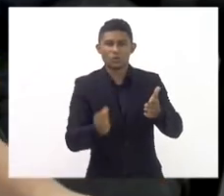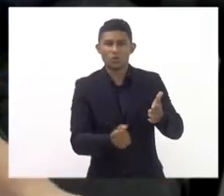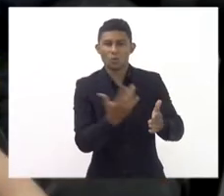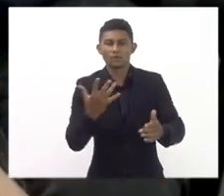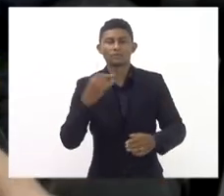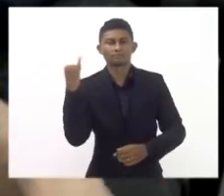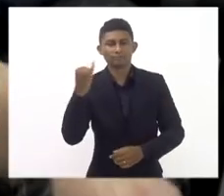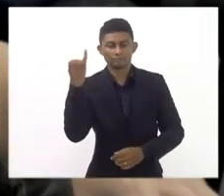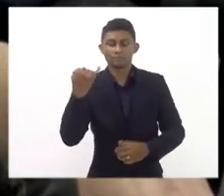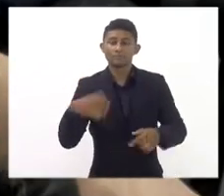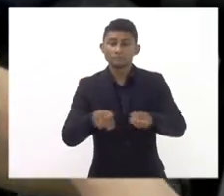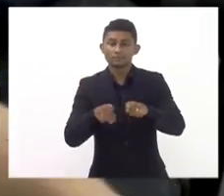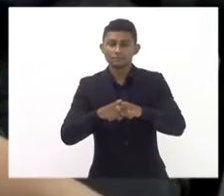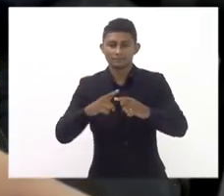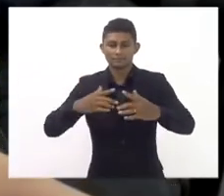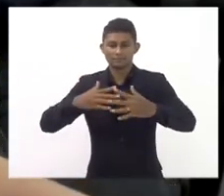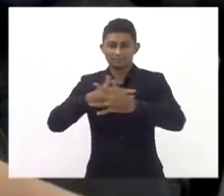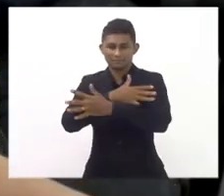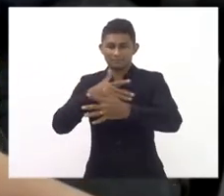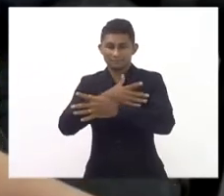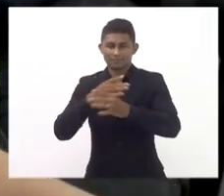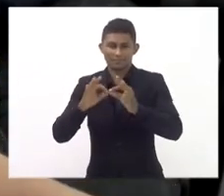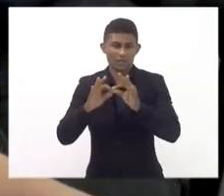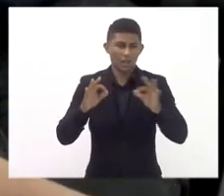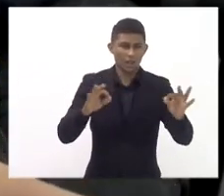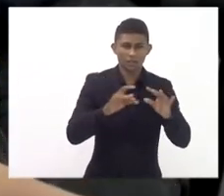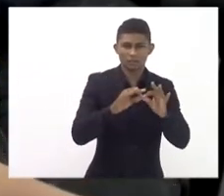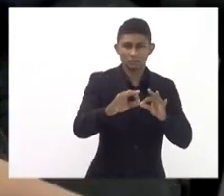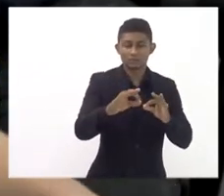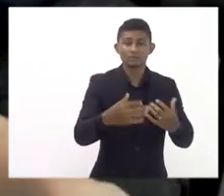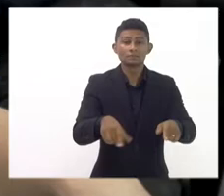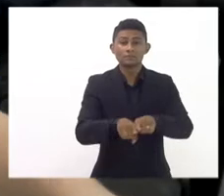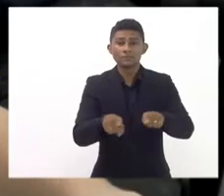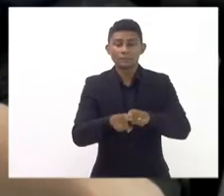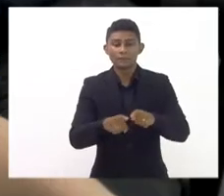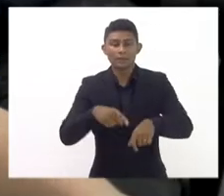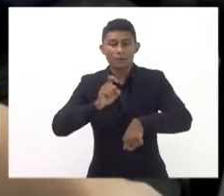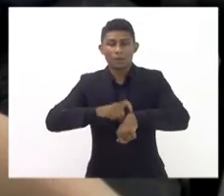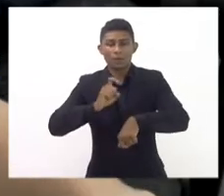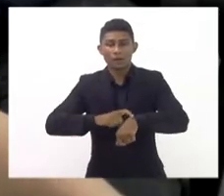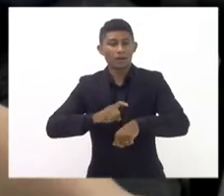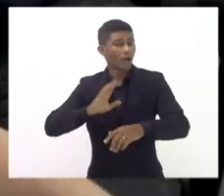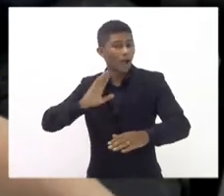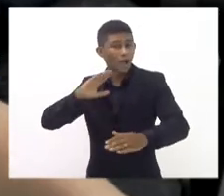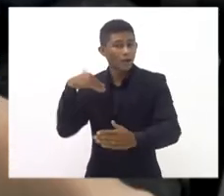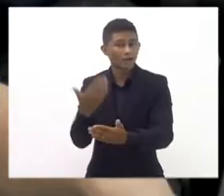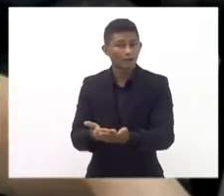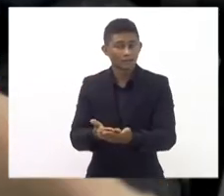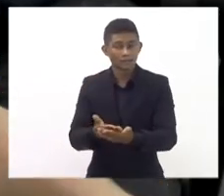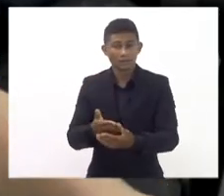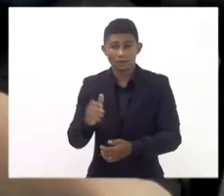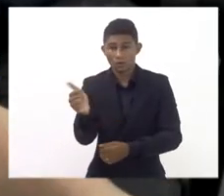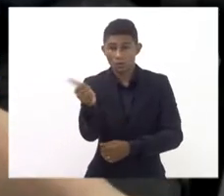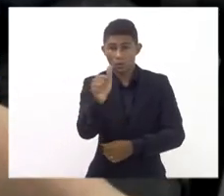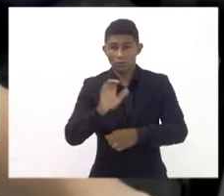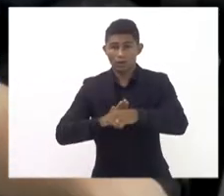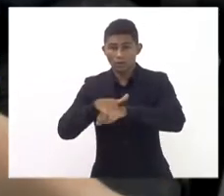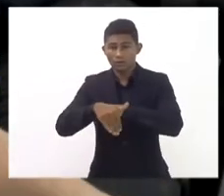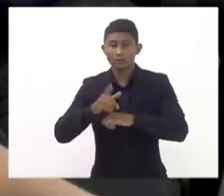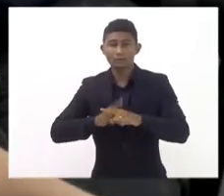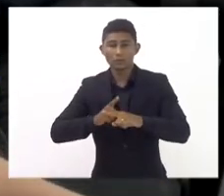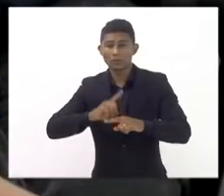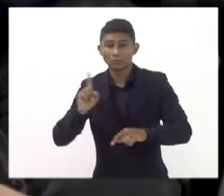ser intermunicipal, que tem que durar pelo menos até as 23 horas, porque nós, por exemplo, que somos do turno da noite, a gente sai da escola